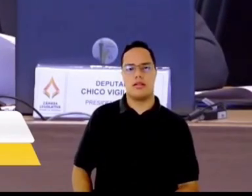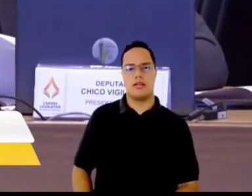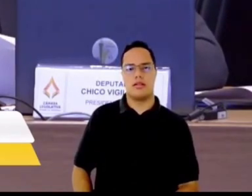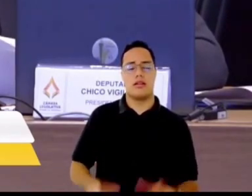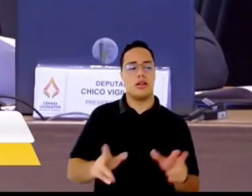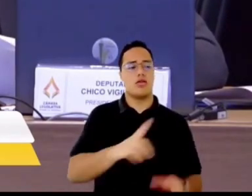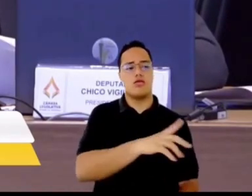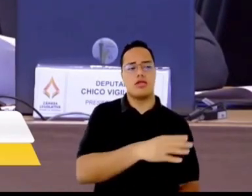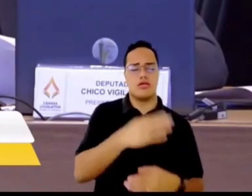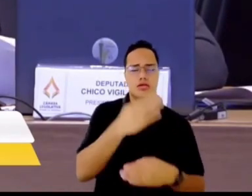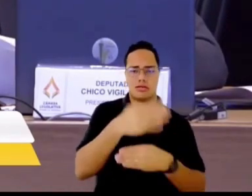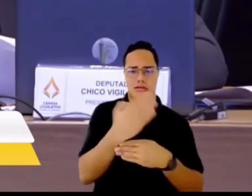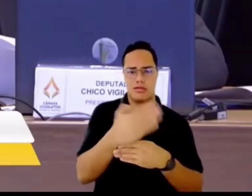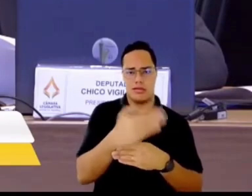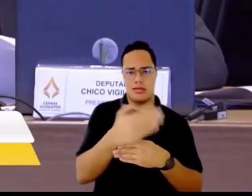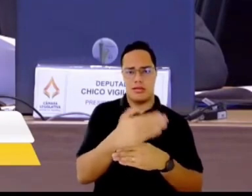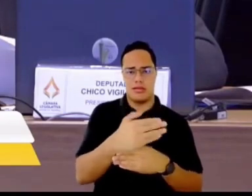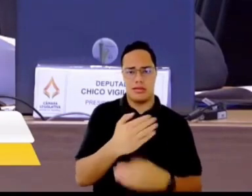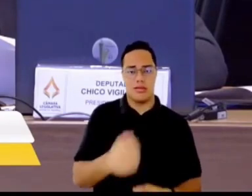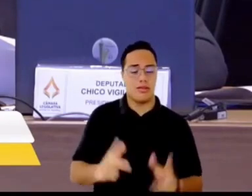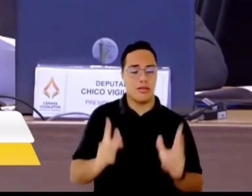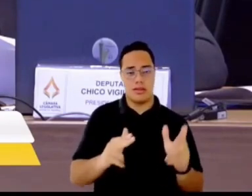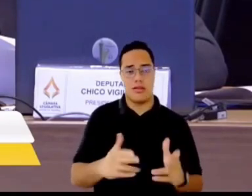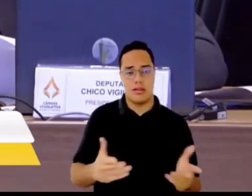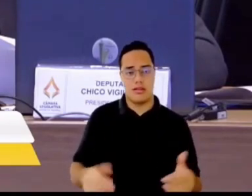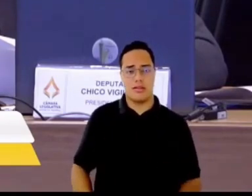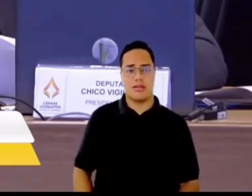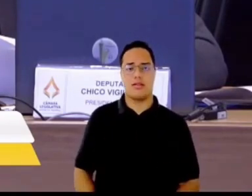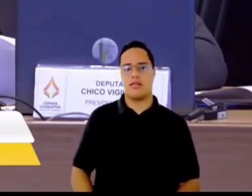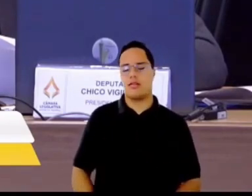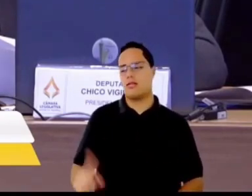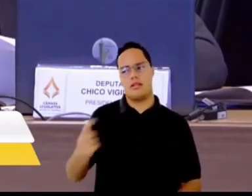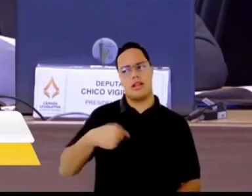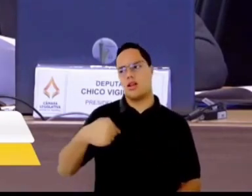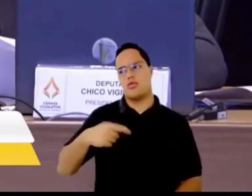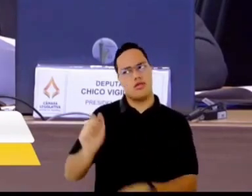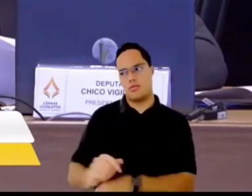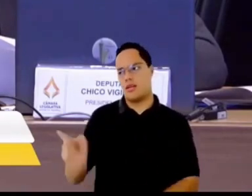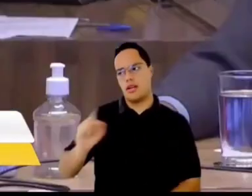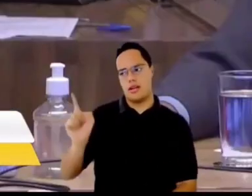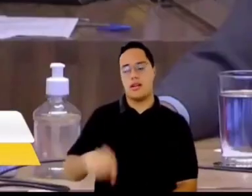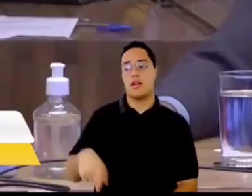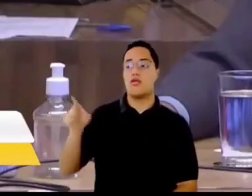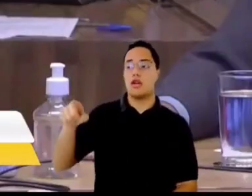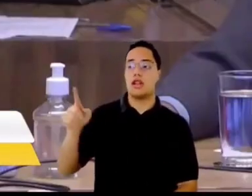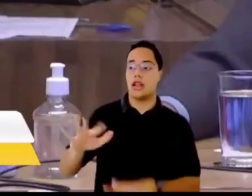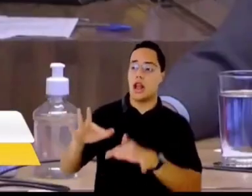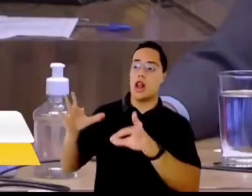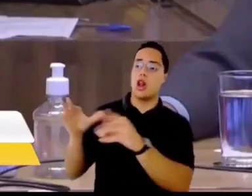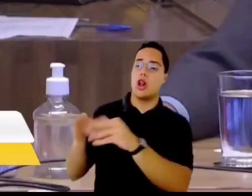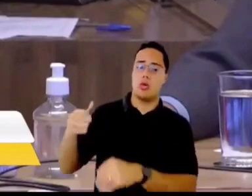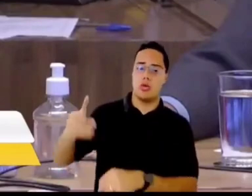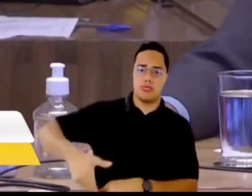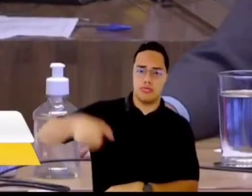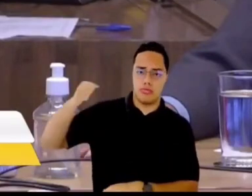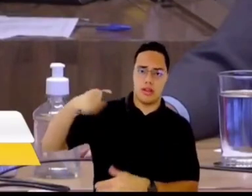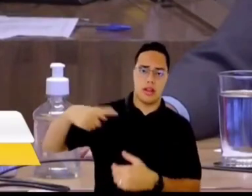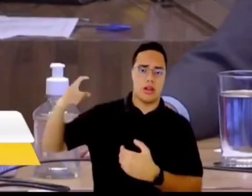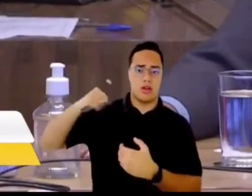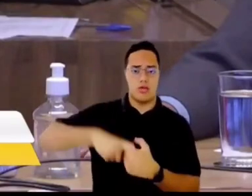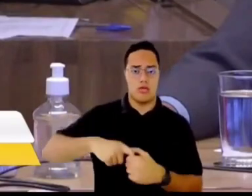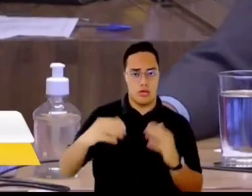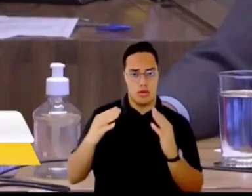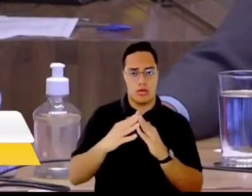isso, isso. E aí eu disse para ele, eu não vou aguardá-lo. Você desembarca com as suas coisas e eu vou voltar para casa. Minha